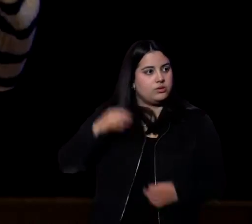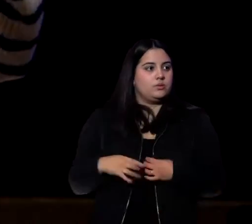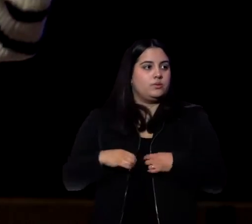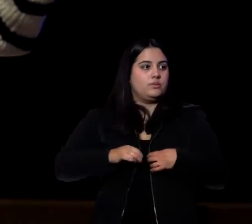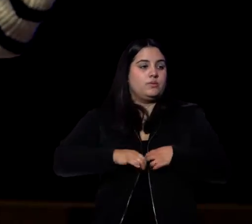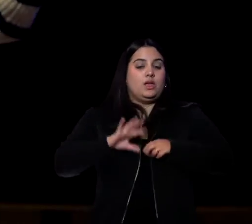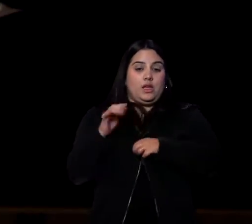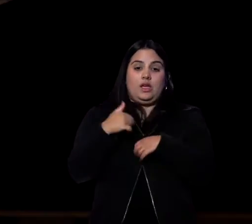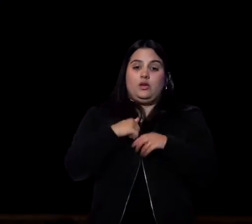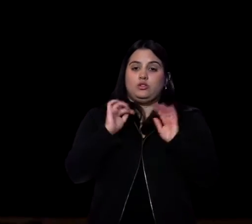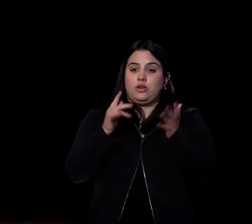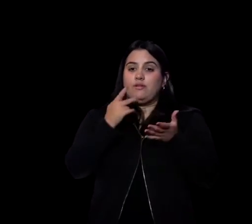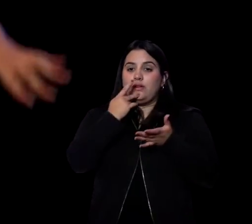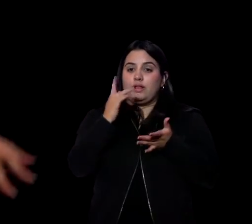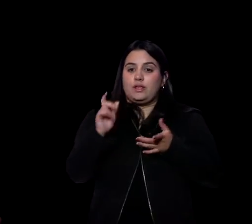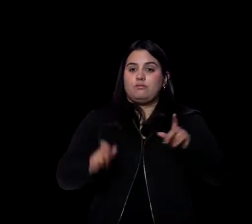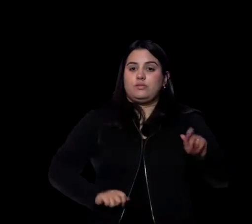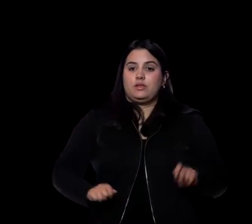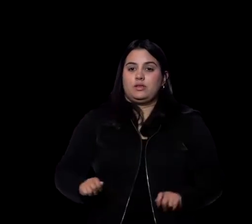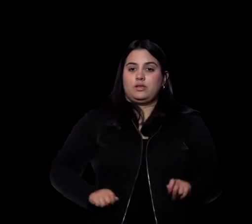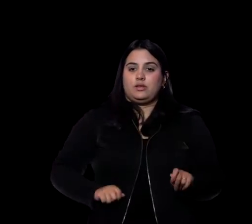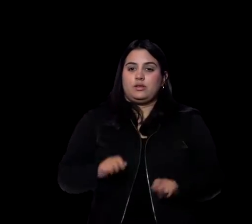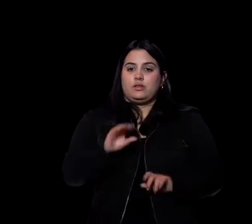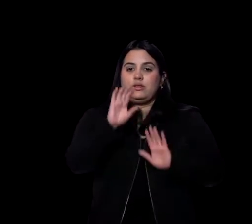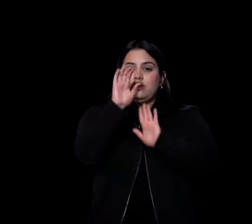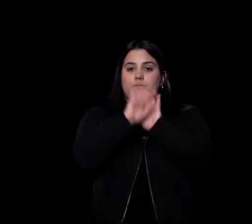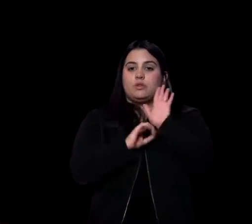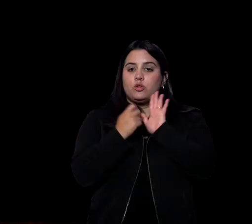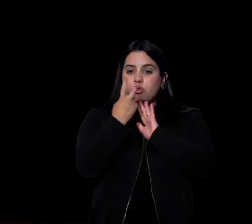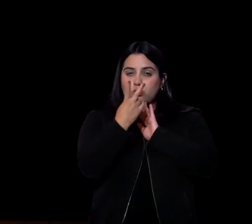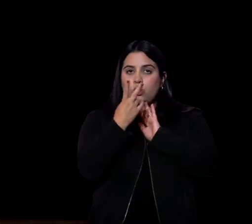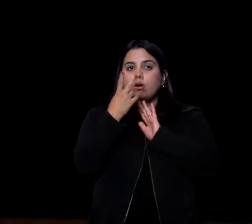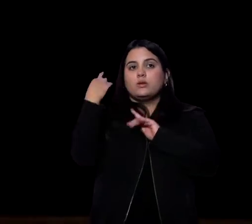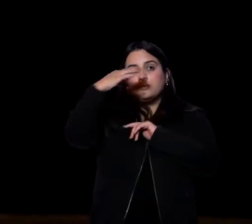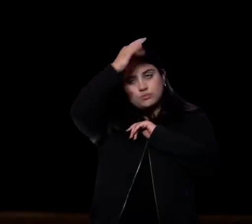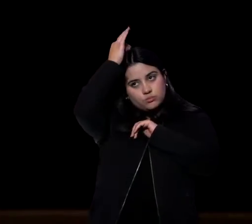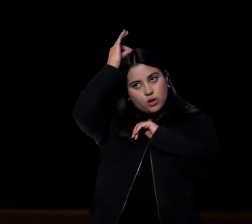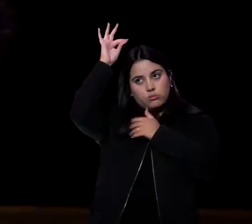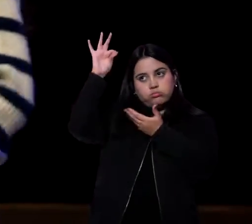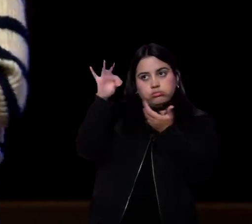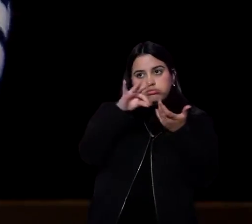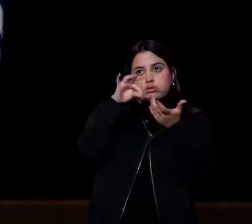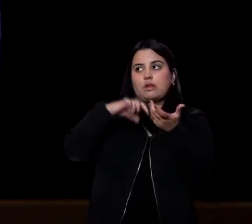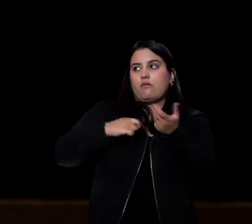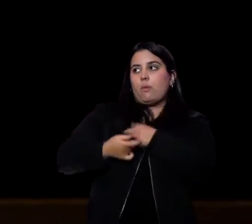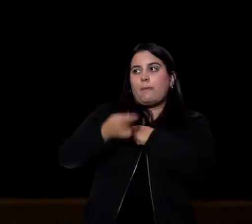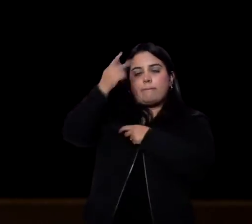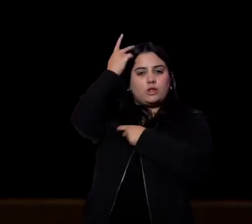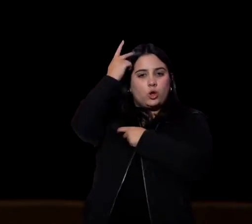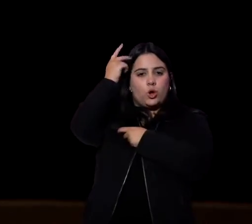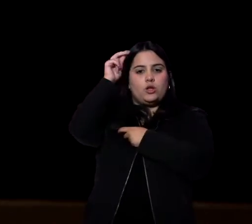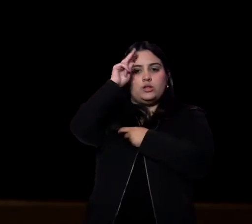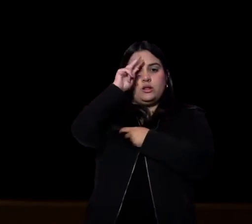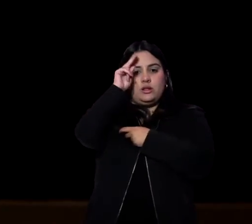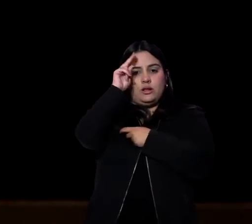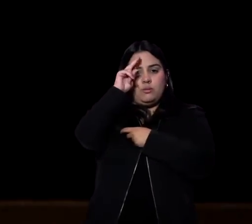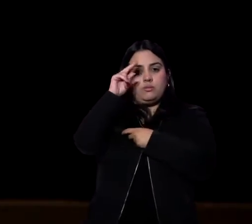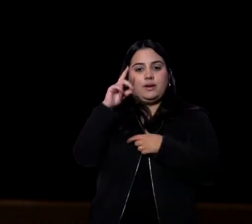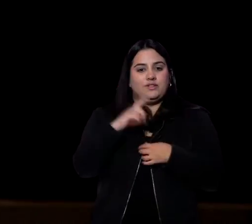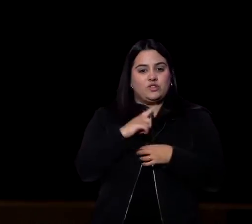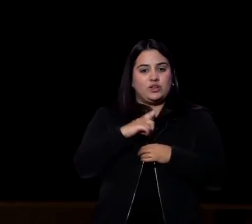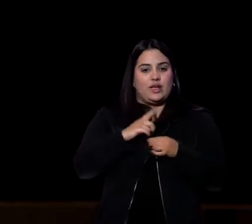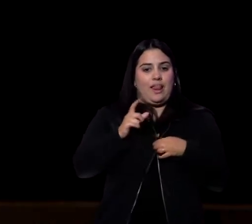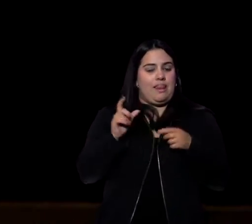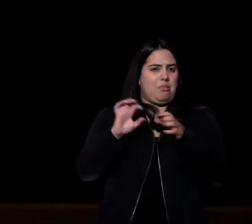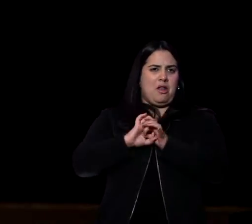que o Espírito Santo desceu na terra, teve Pentecostes, todo mundo tinha acesso. Daí todo mundo que cria tinha acesso ao